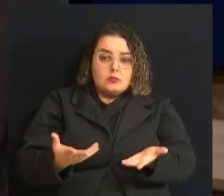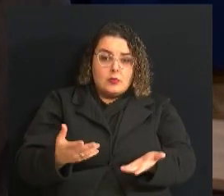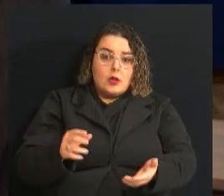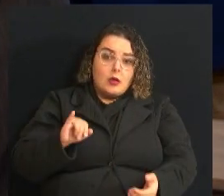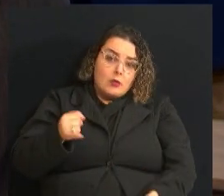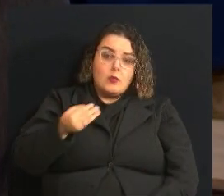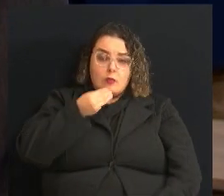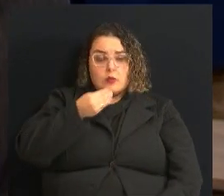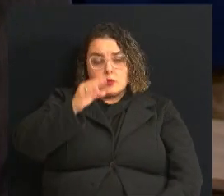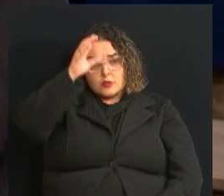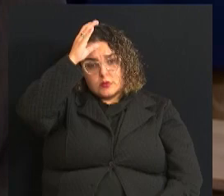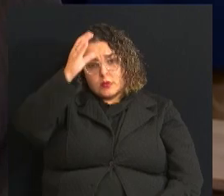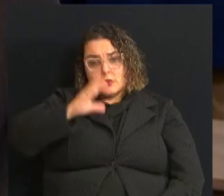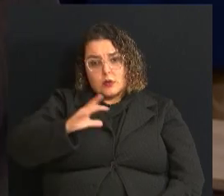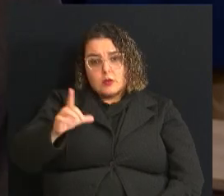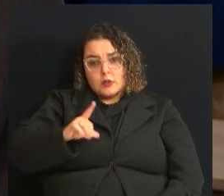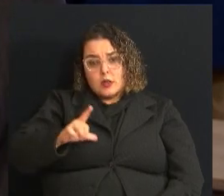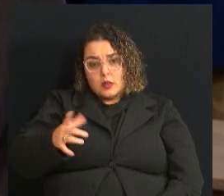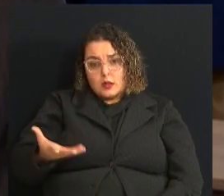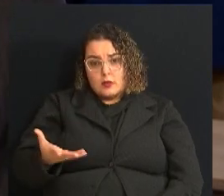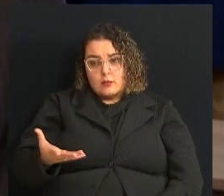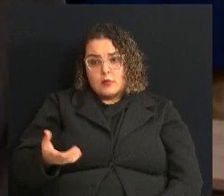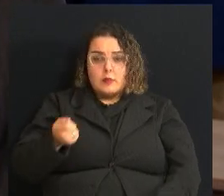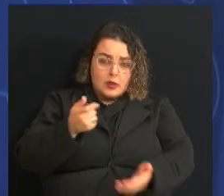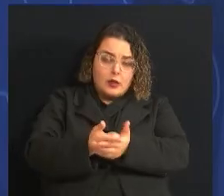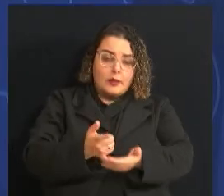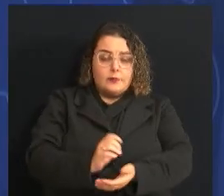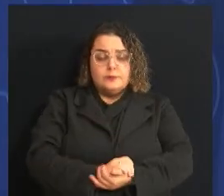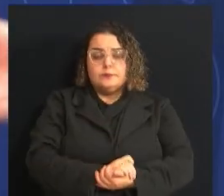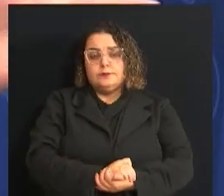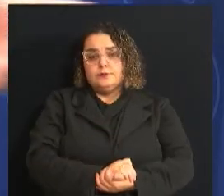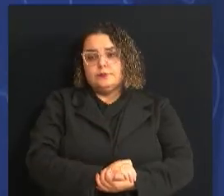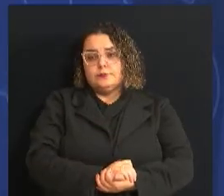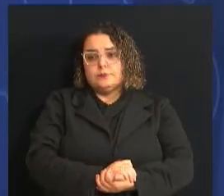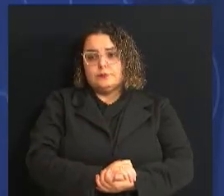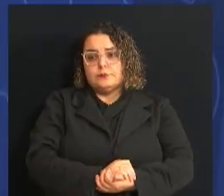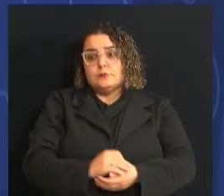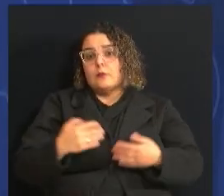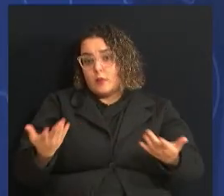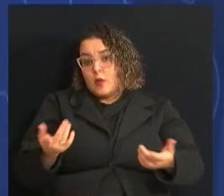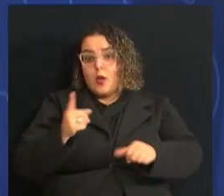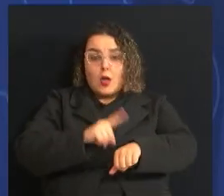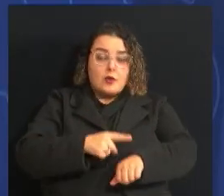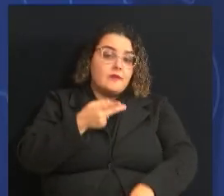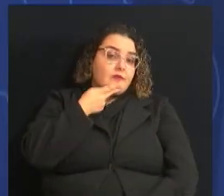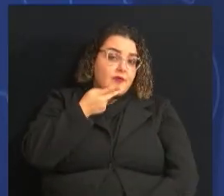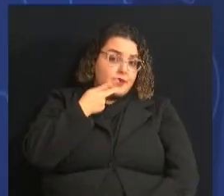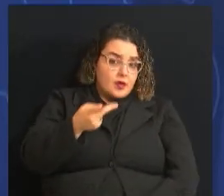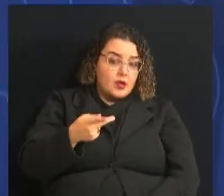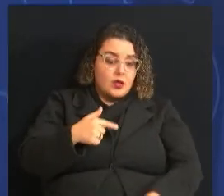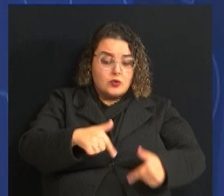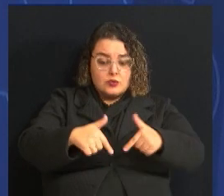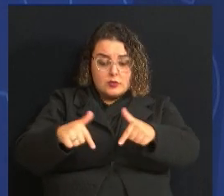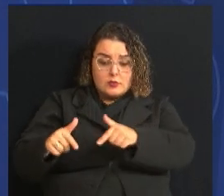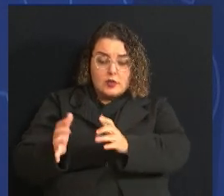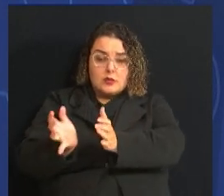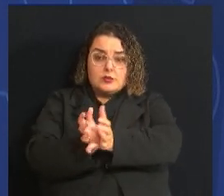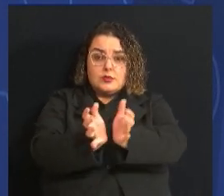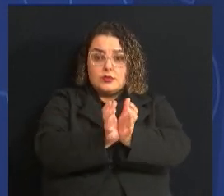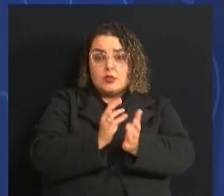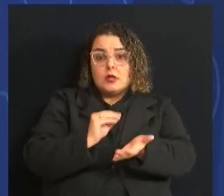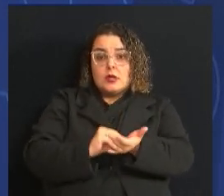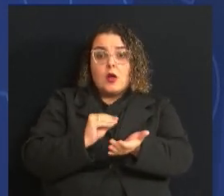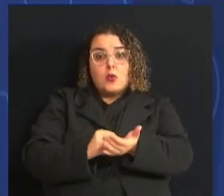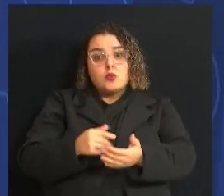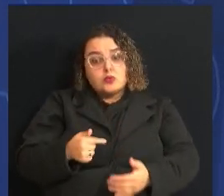para colocar a conta em dia, né? Hora de falar sobre o trabalho das comissões, porque na última